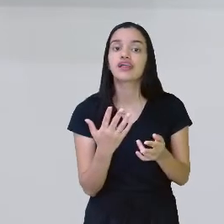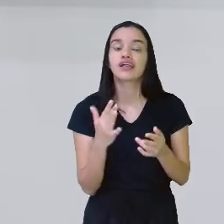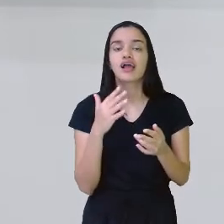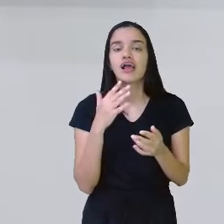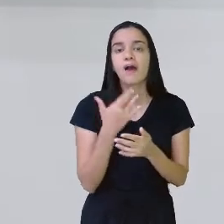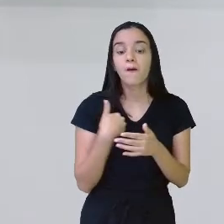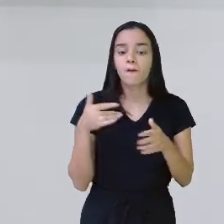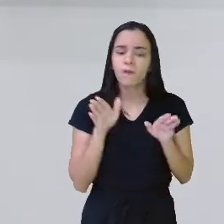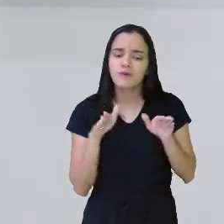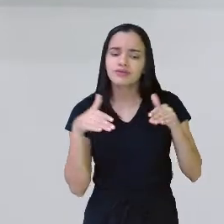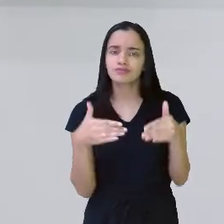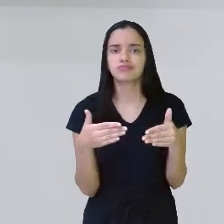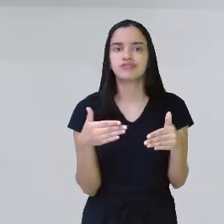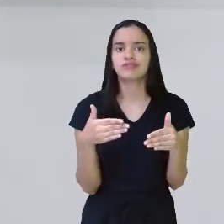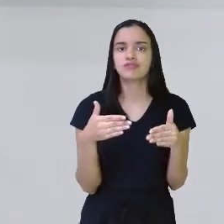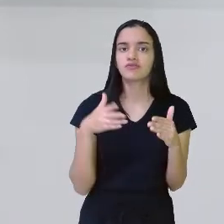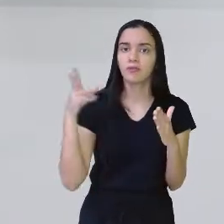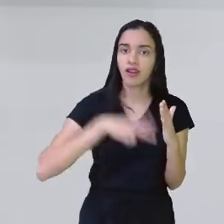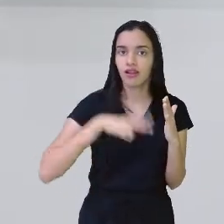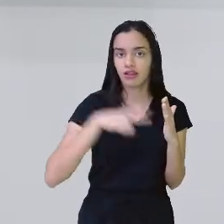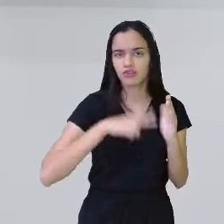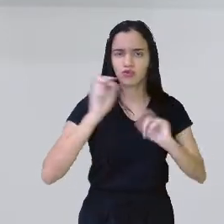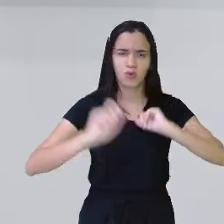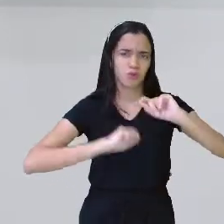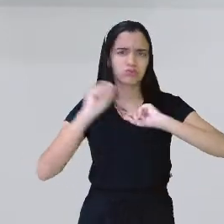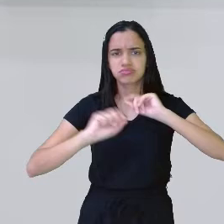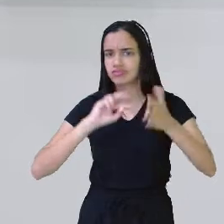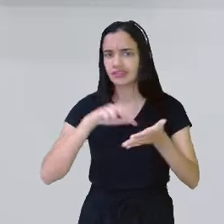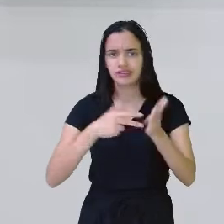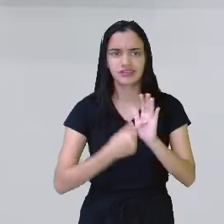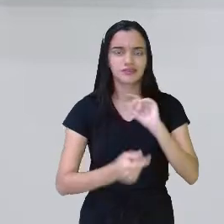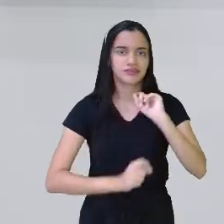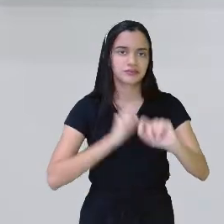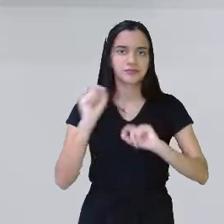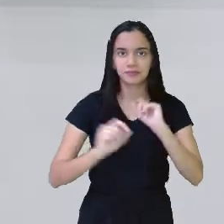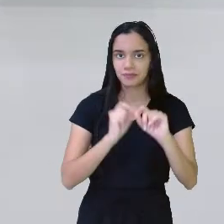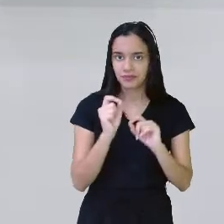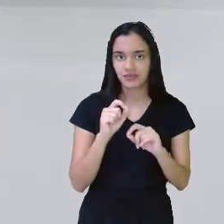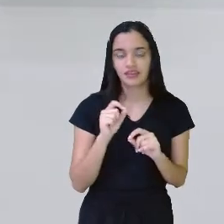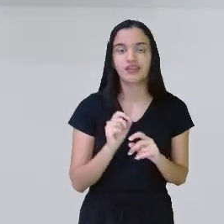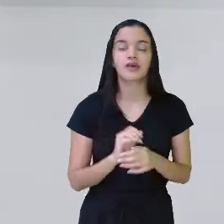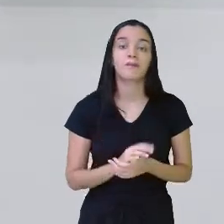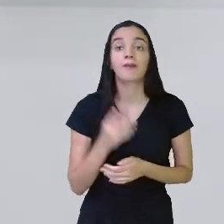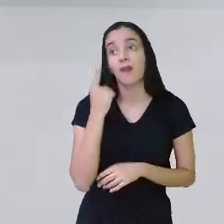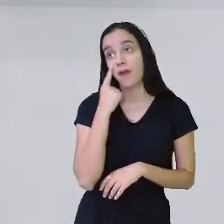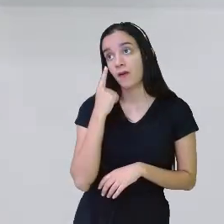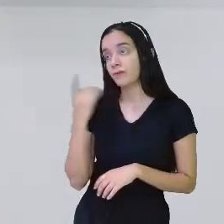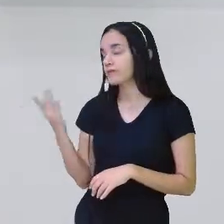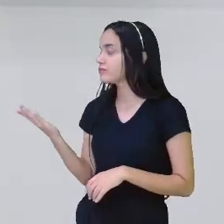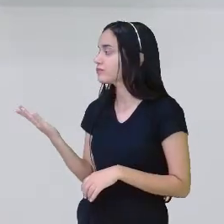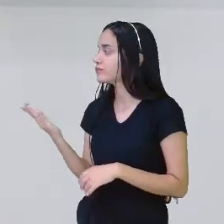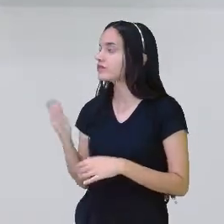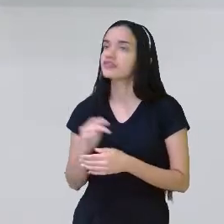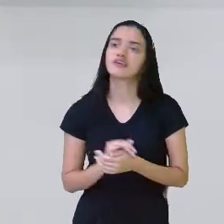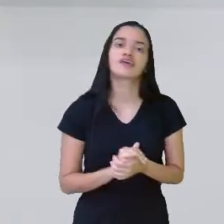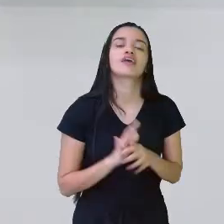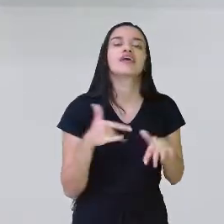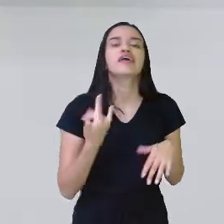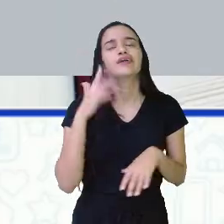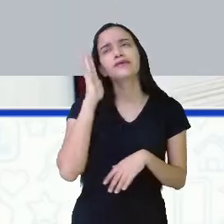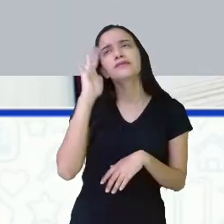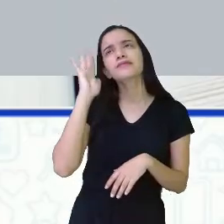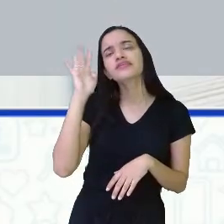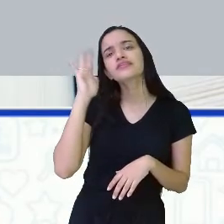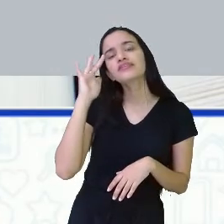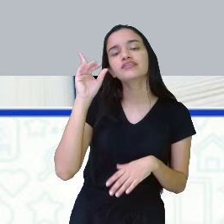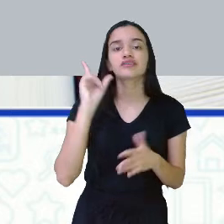mais específica. Então, vamos ler junto isso aqui. O que quer dizer isso aqui? Recorte do tema. Ó, imagine que o